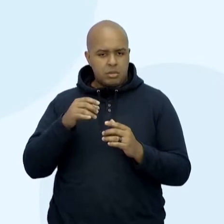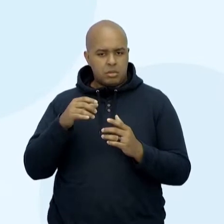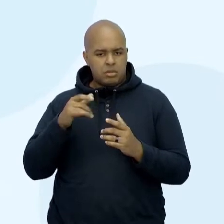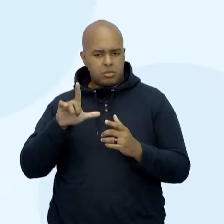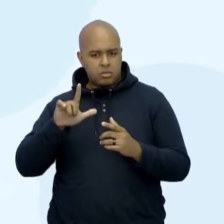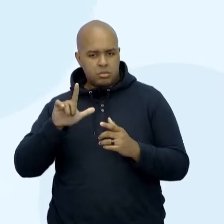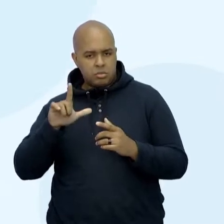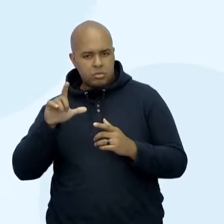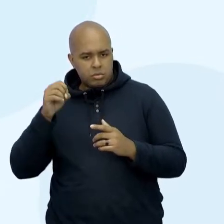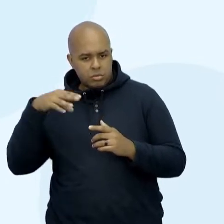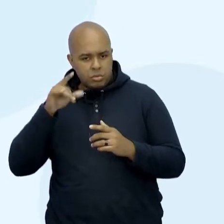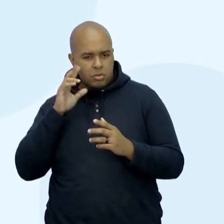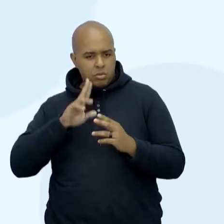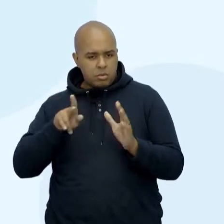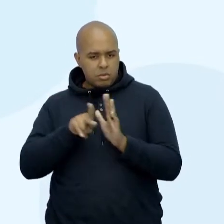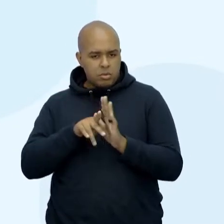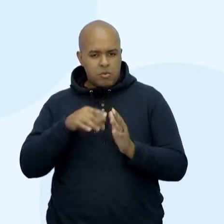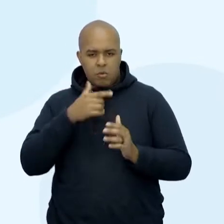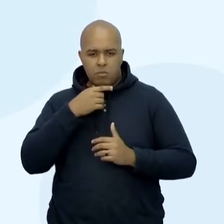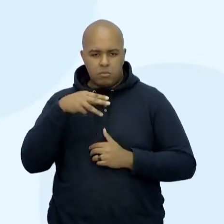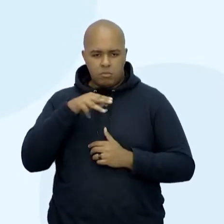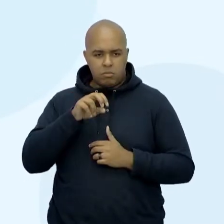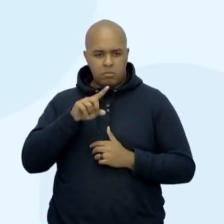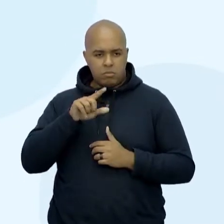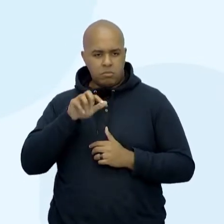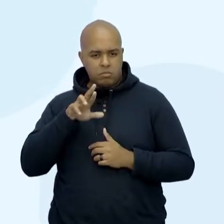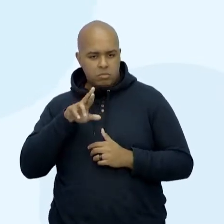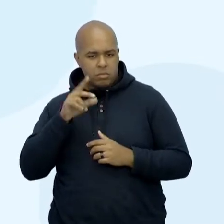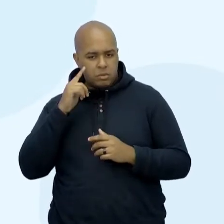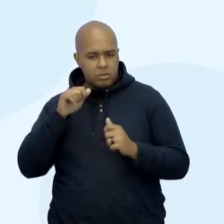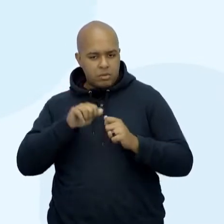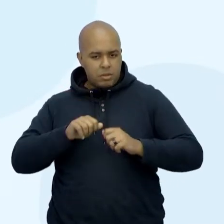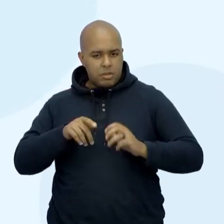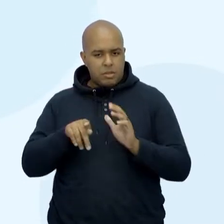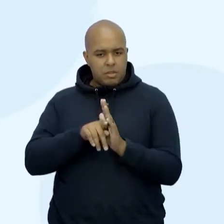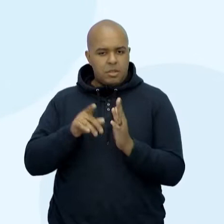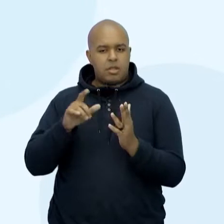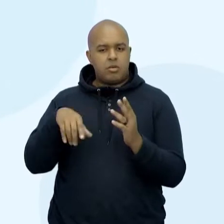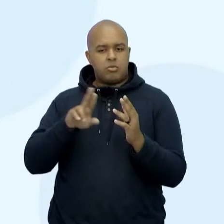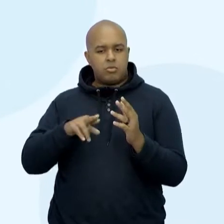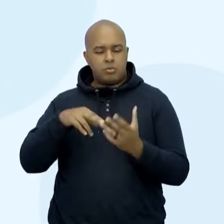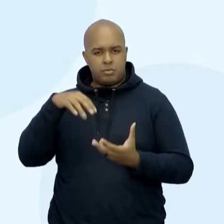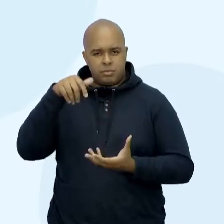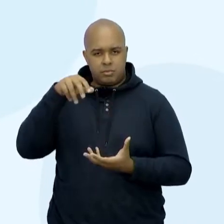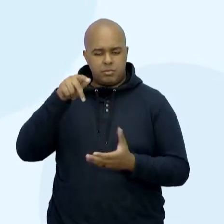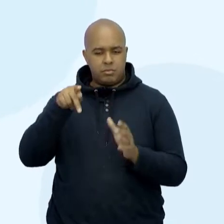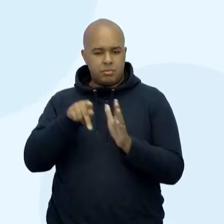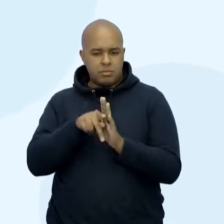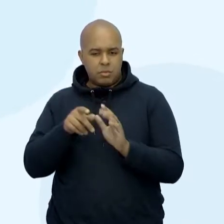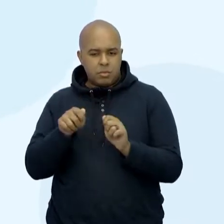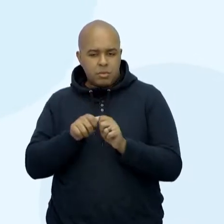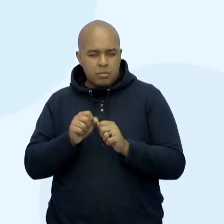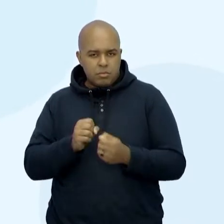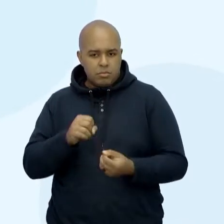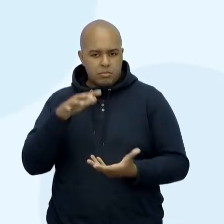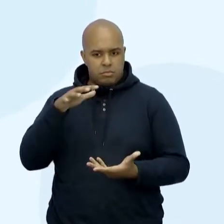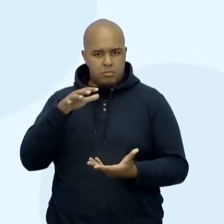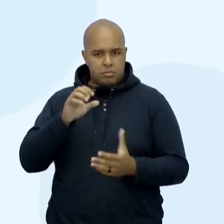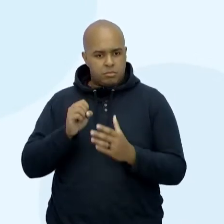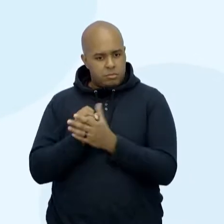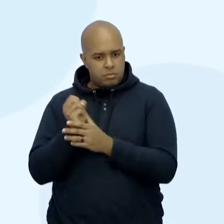por um mecânico chamado Moser, né? E ele teve uma ideia aí de usar garrafa PET para iluminar